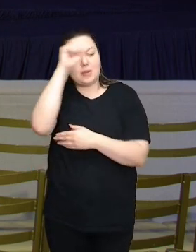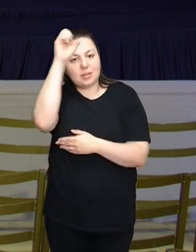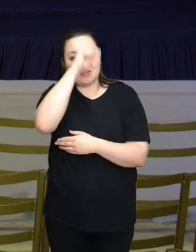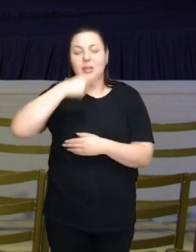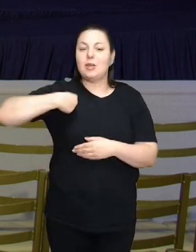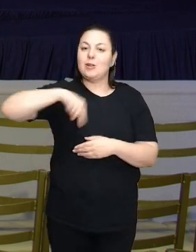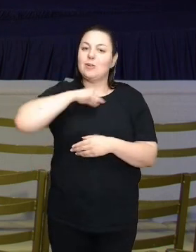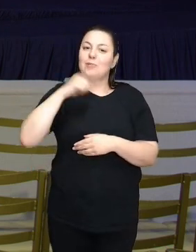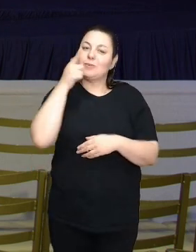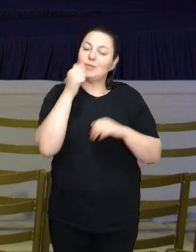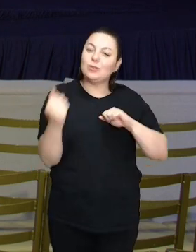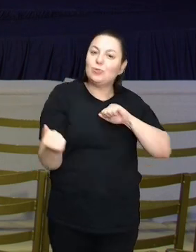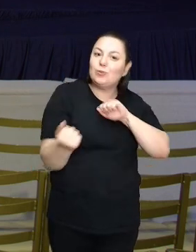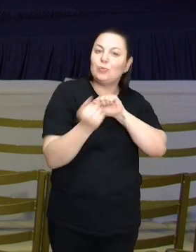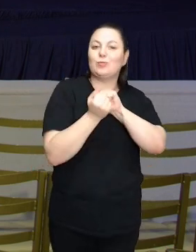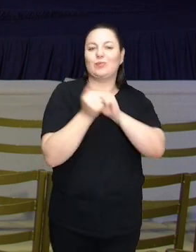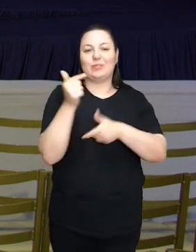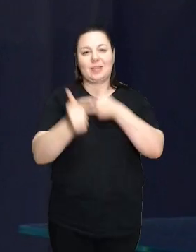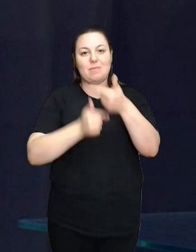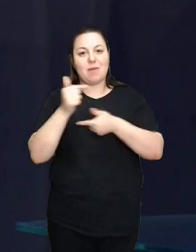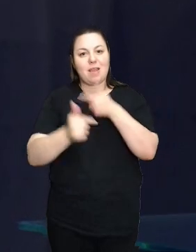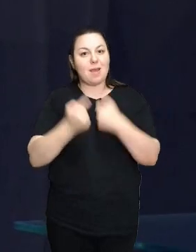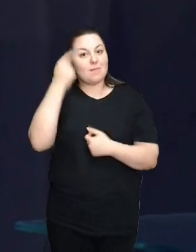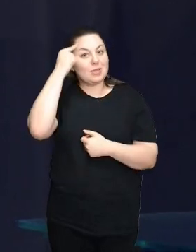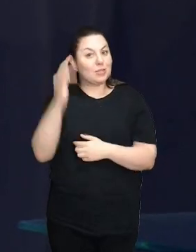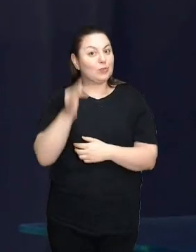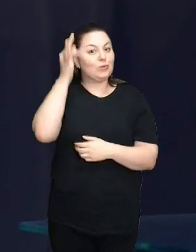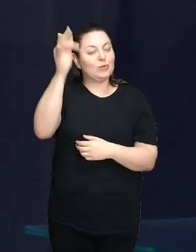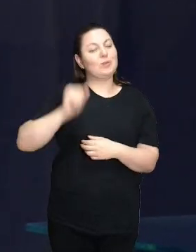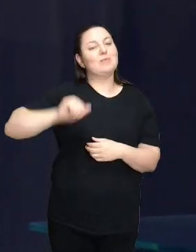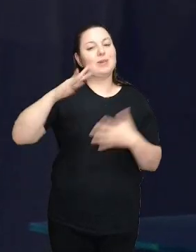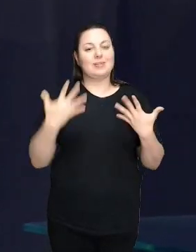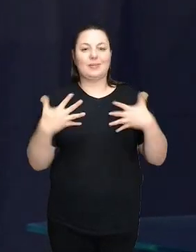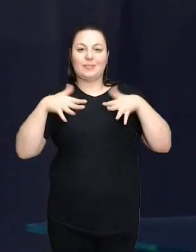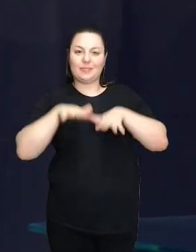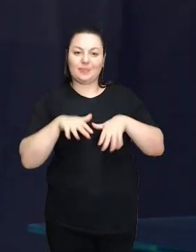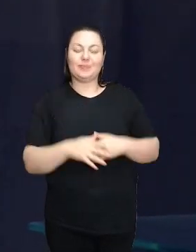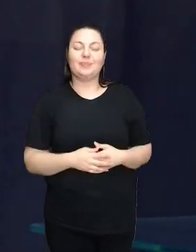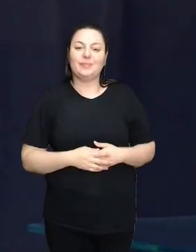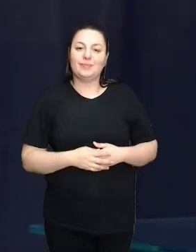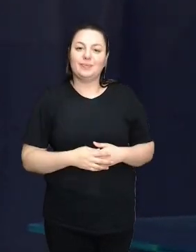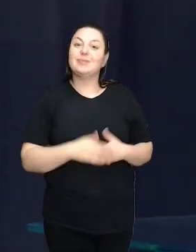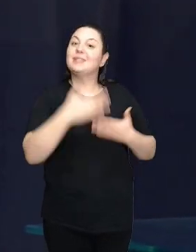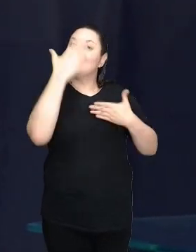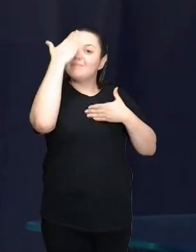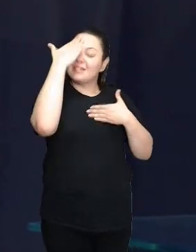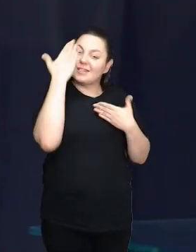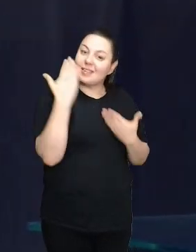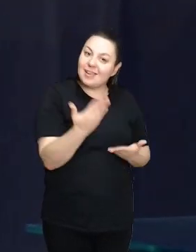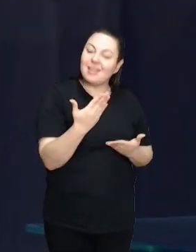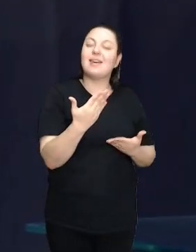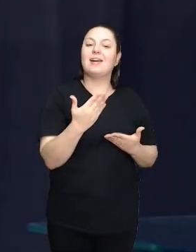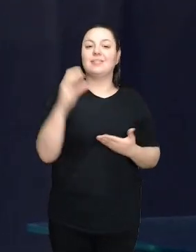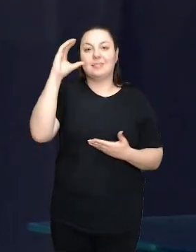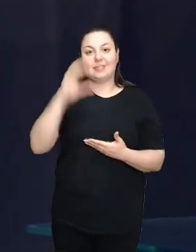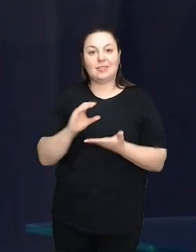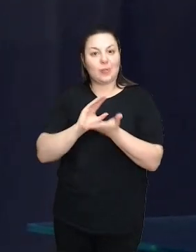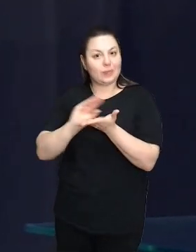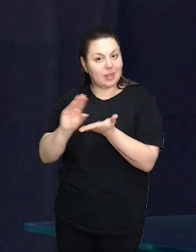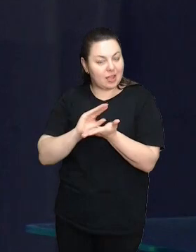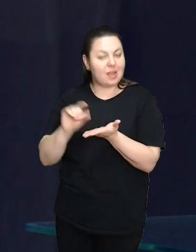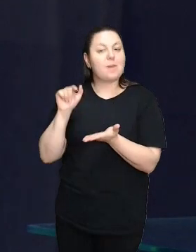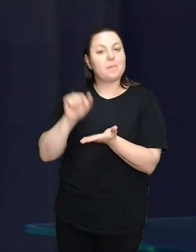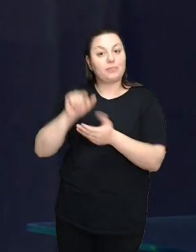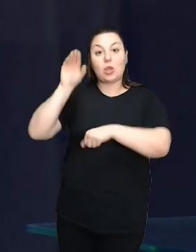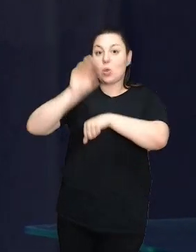juntos e fazer um futuro mais inclusivo. Show, Morris, muito obrigada. Pessoal, o Cidadão de Dados é uma formação do SGB, um curso